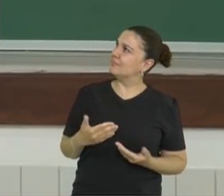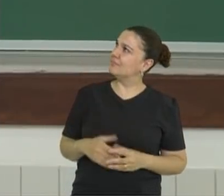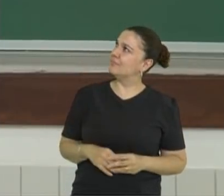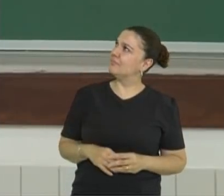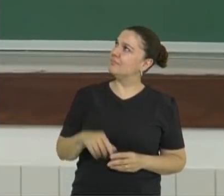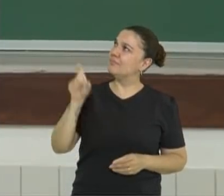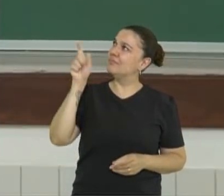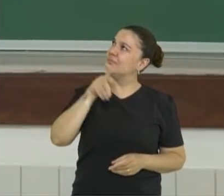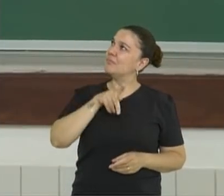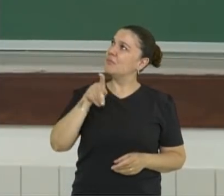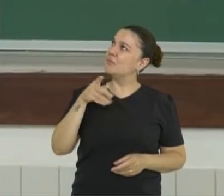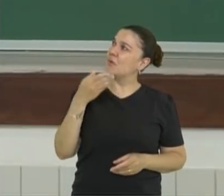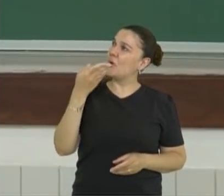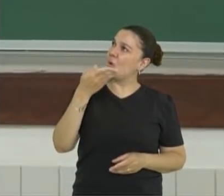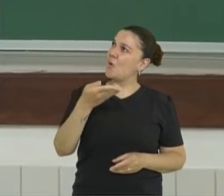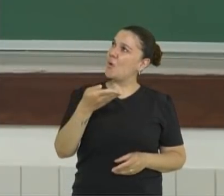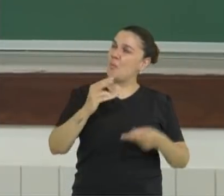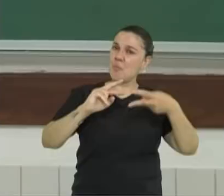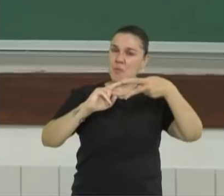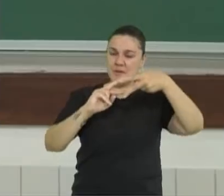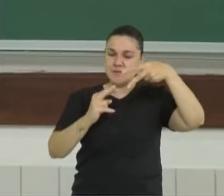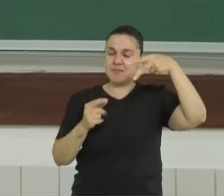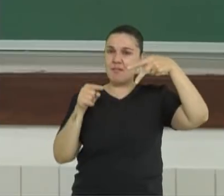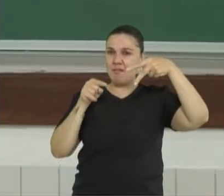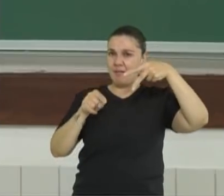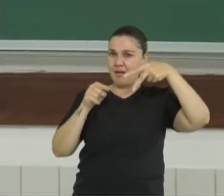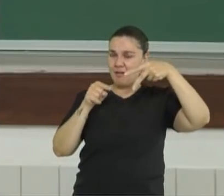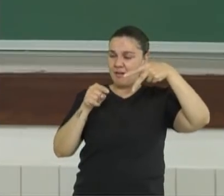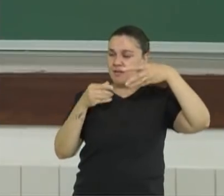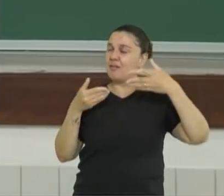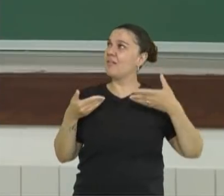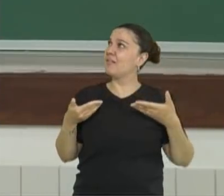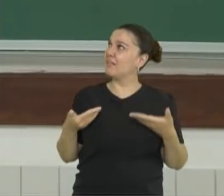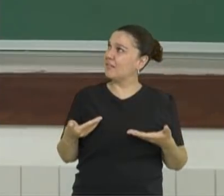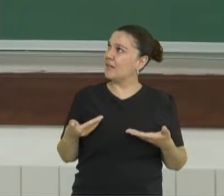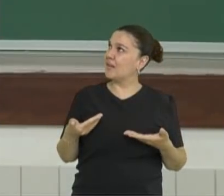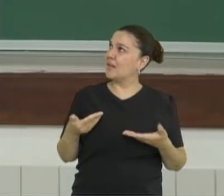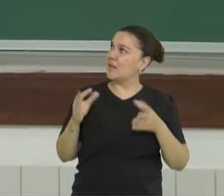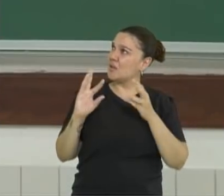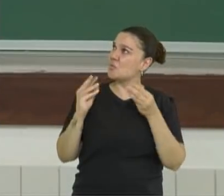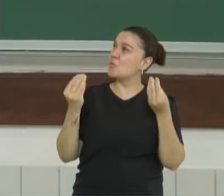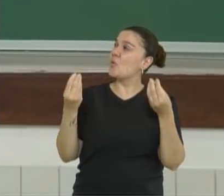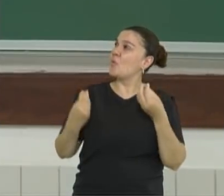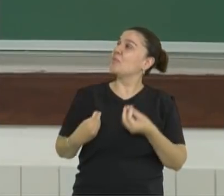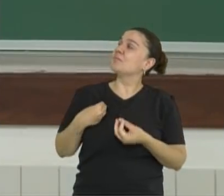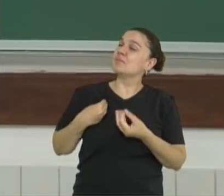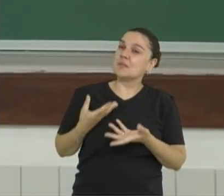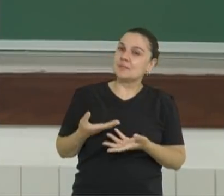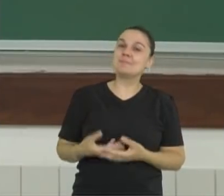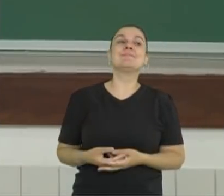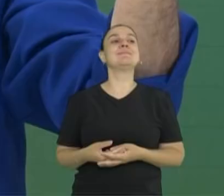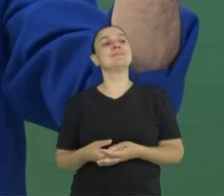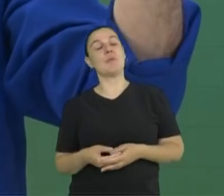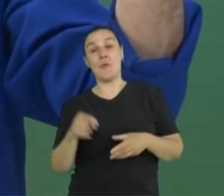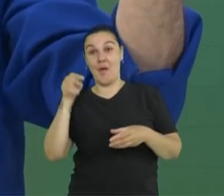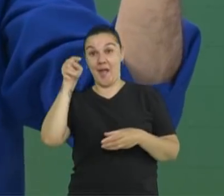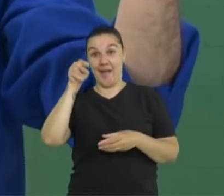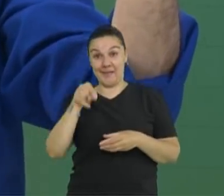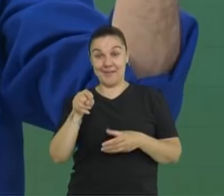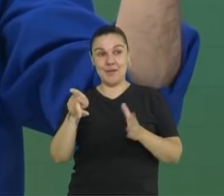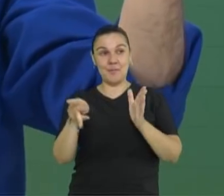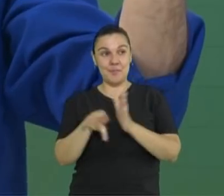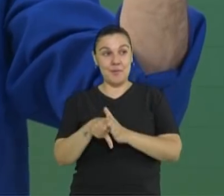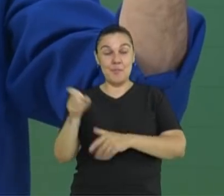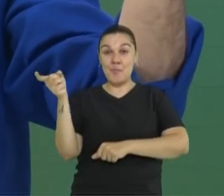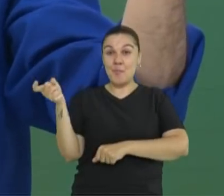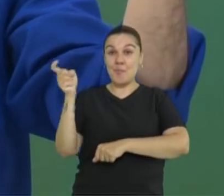que esse material, né, esse DNA que está aqui na tela e está na sua mão, aonde que ele está? Então, aqui é o